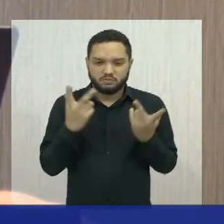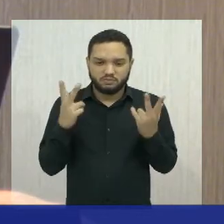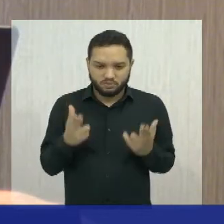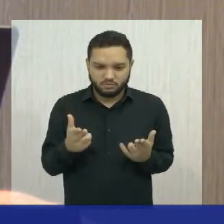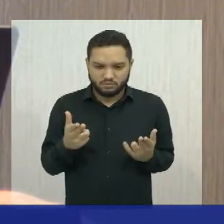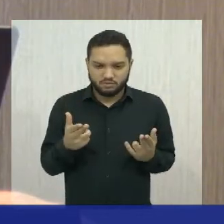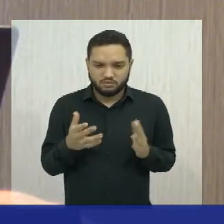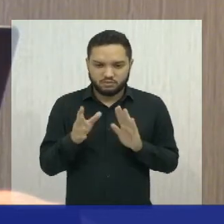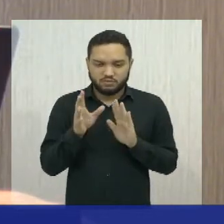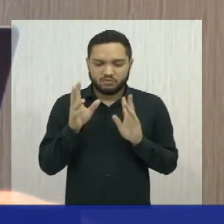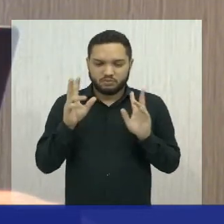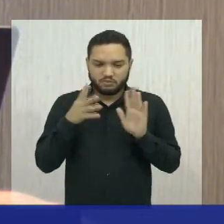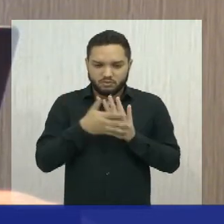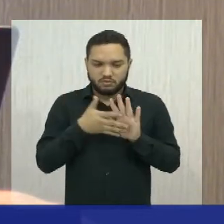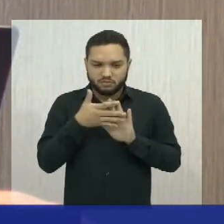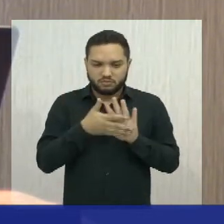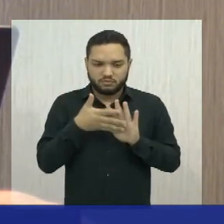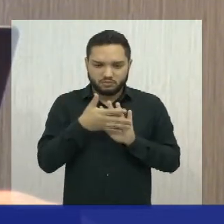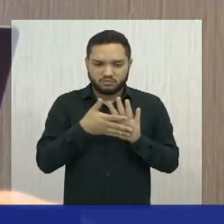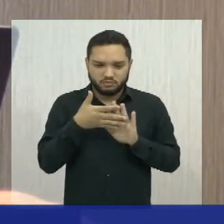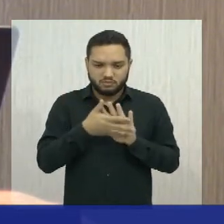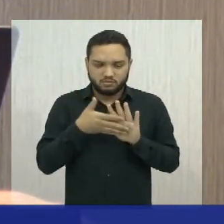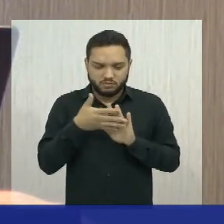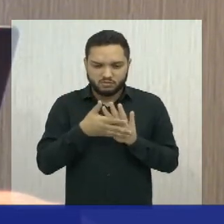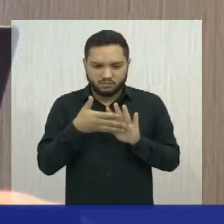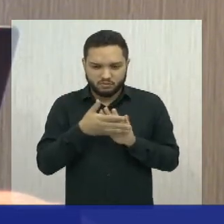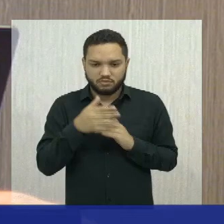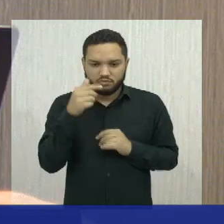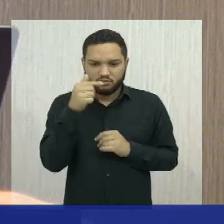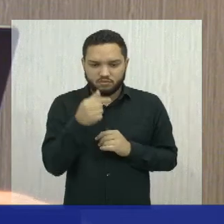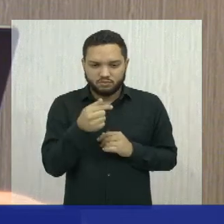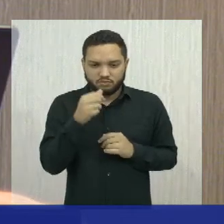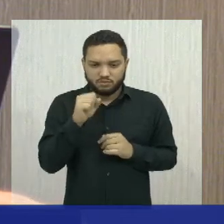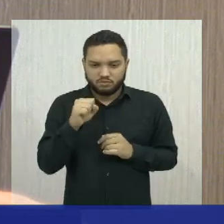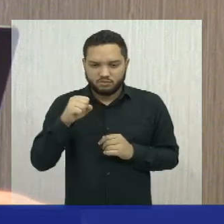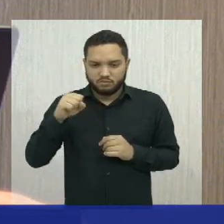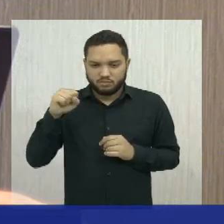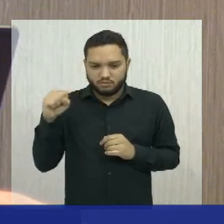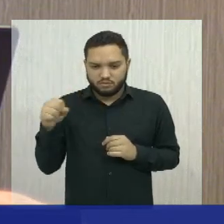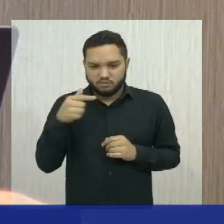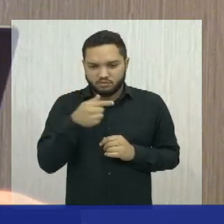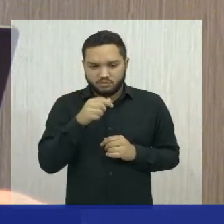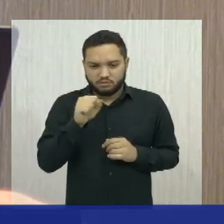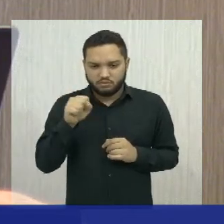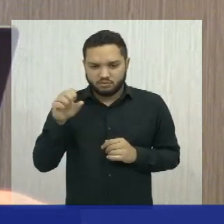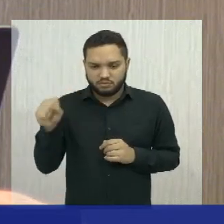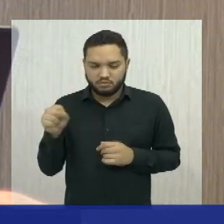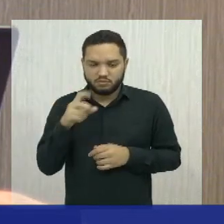ao conteúdo na forma do 788.